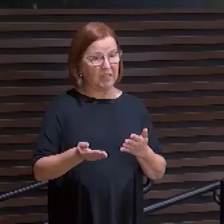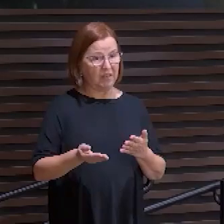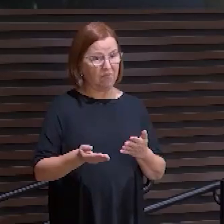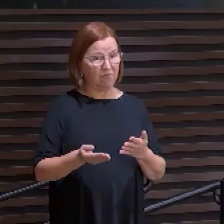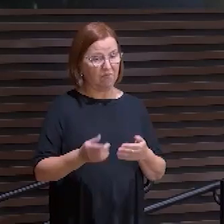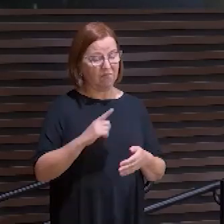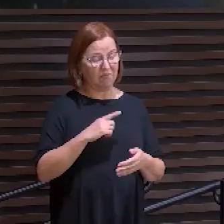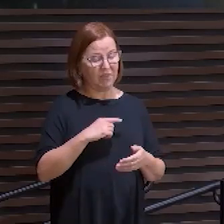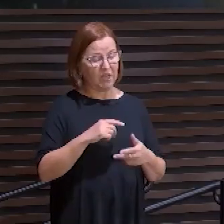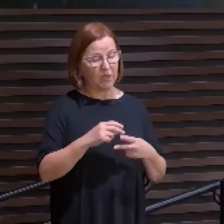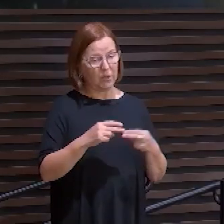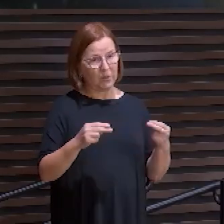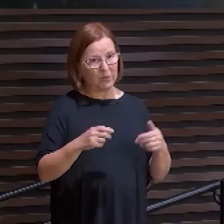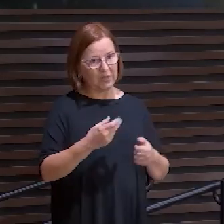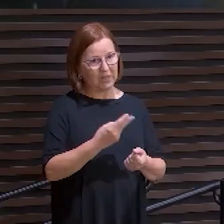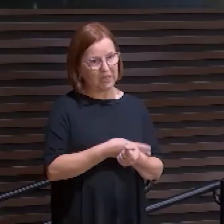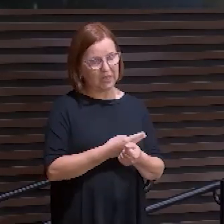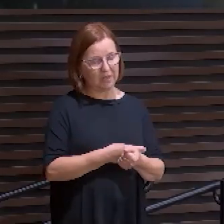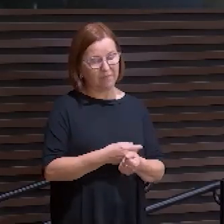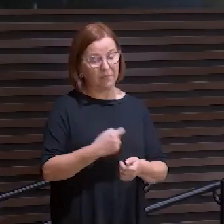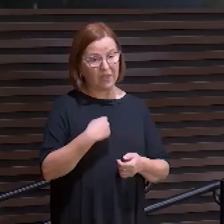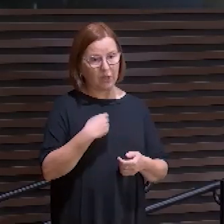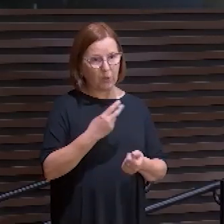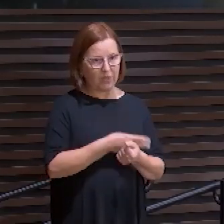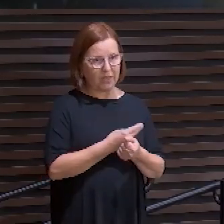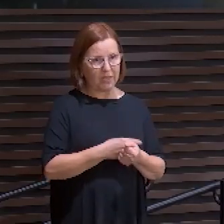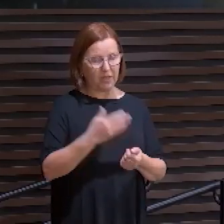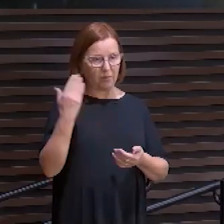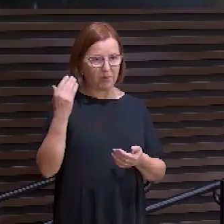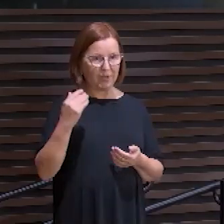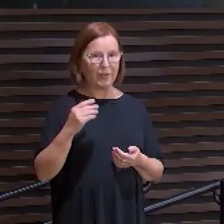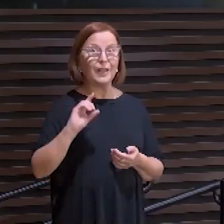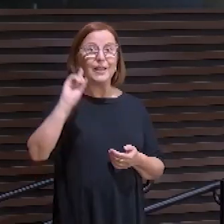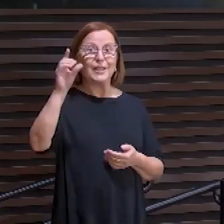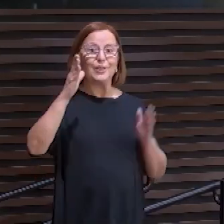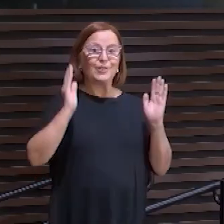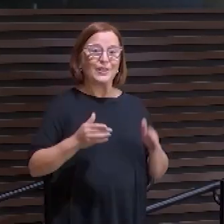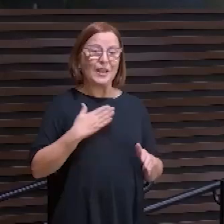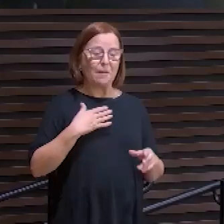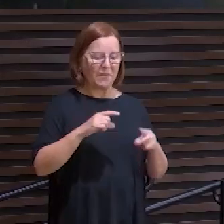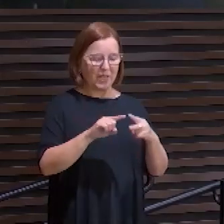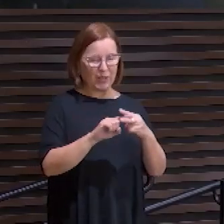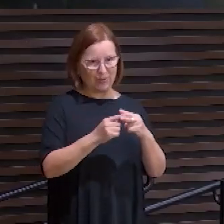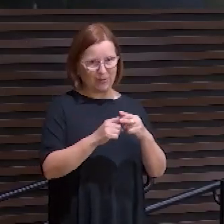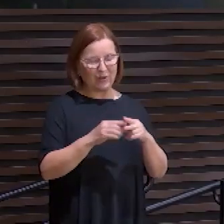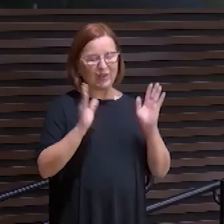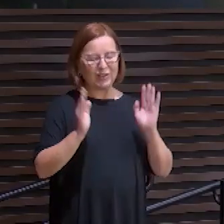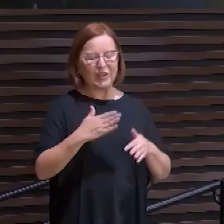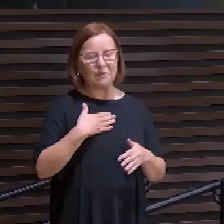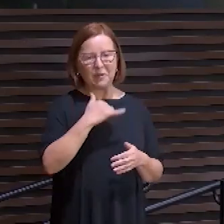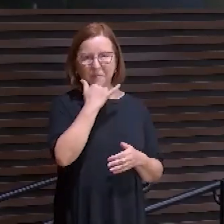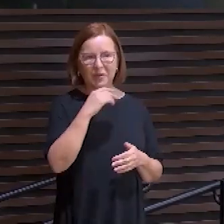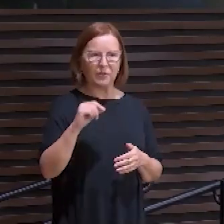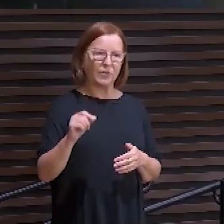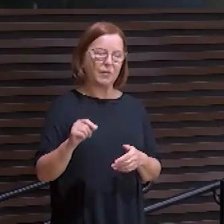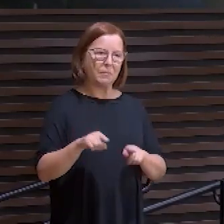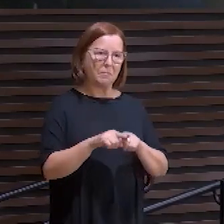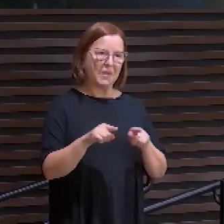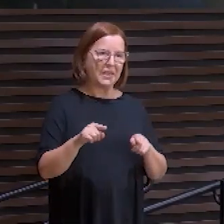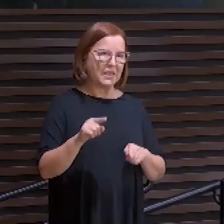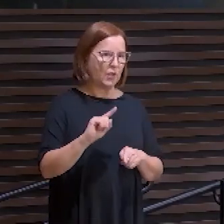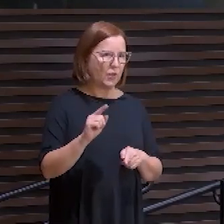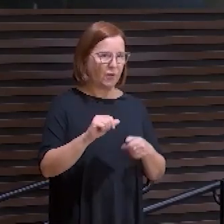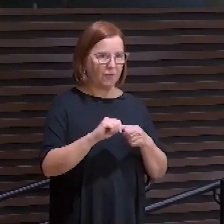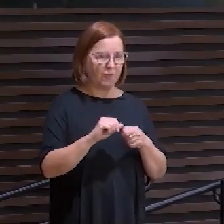no passado, que Deus já me corrigiu, já me perdoou, mas eu não faria o mesmo